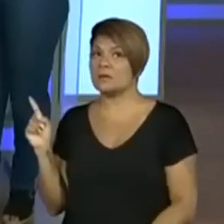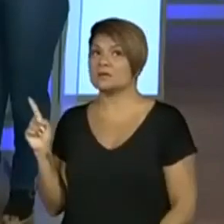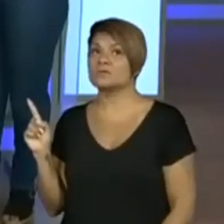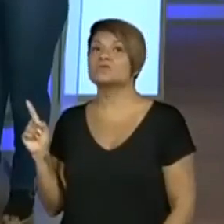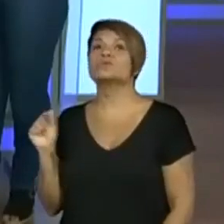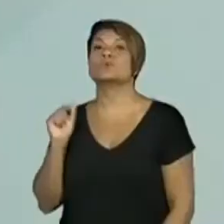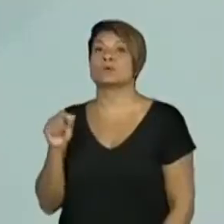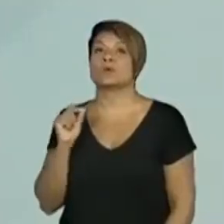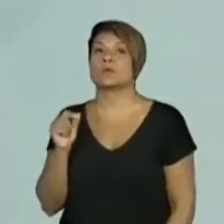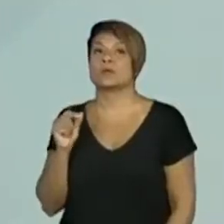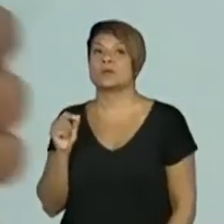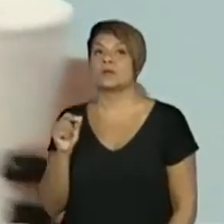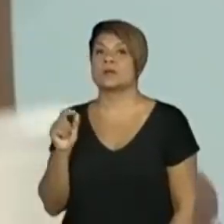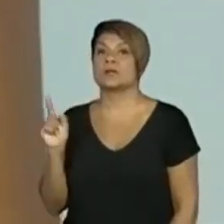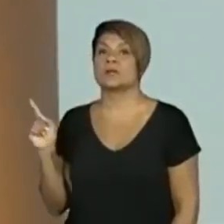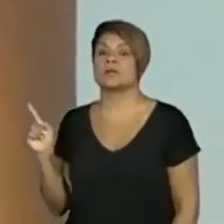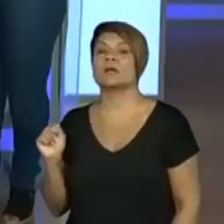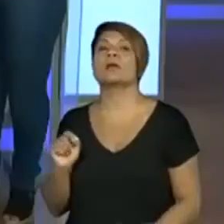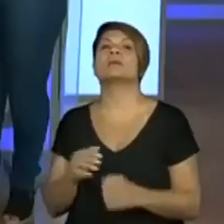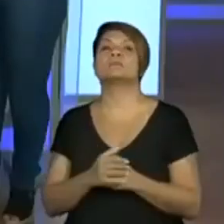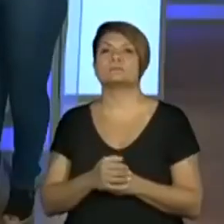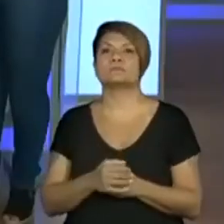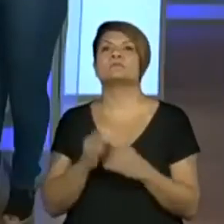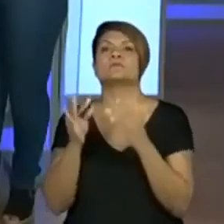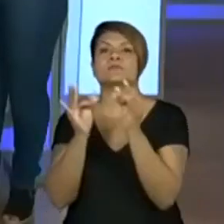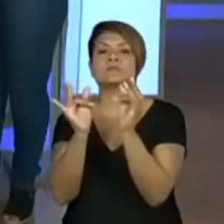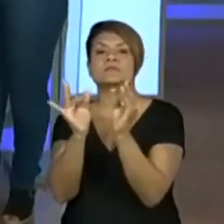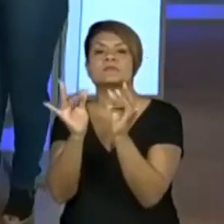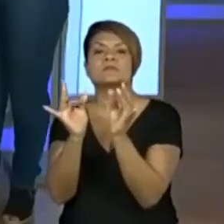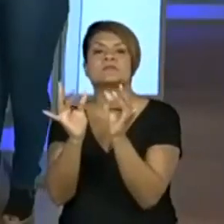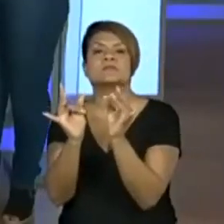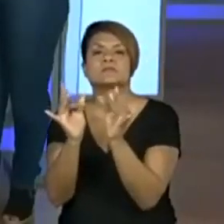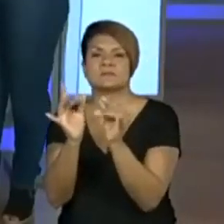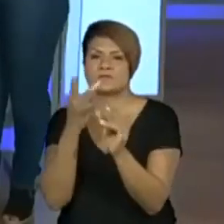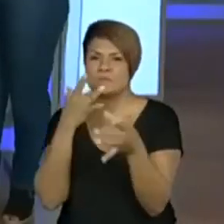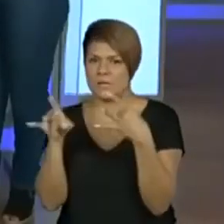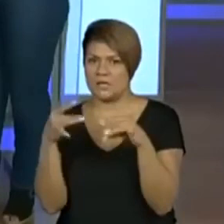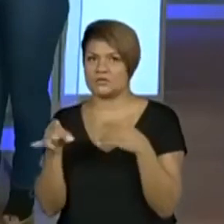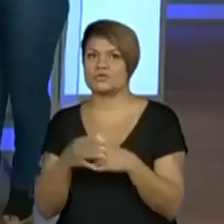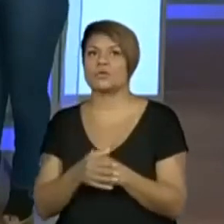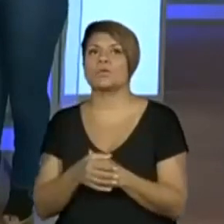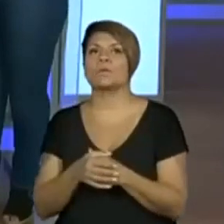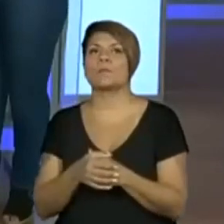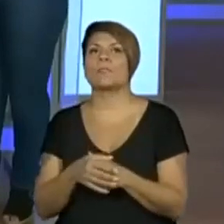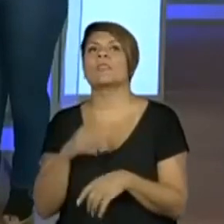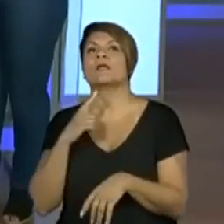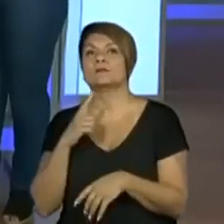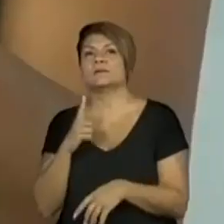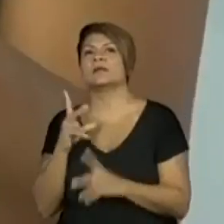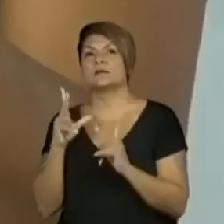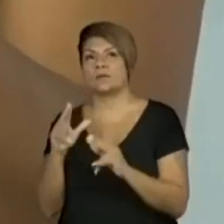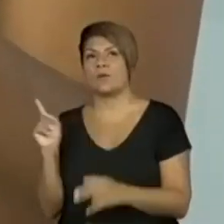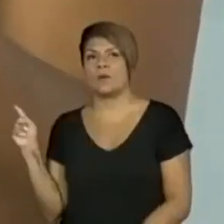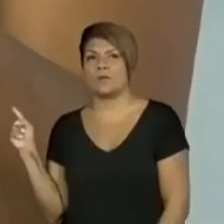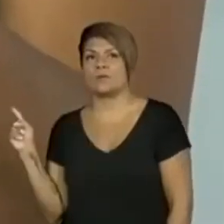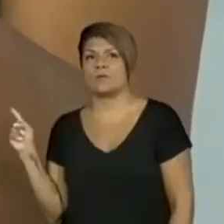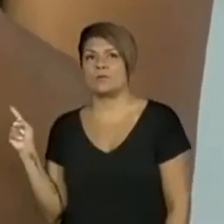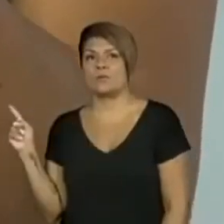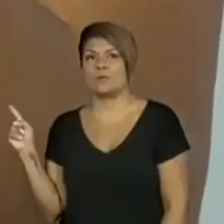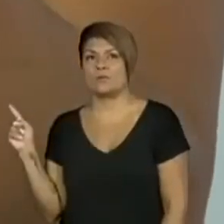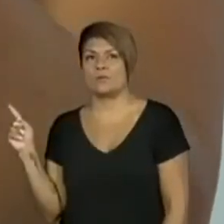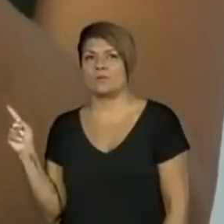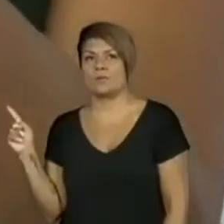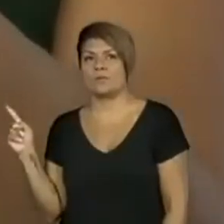que é isso aí mais flexível né de plástico isso e aqui a gente tem a mesma coisa né ou